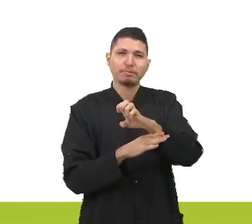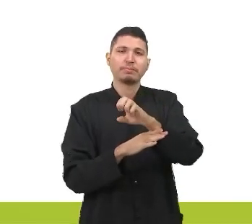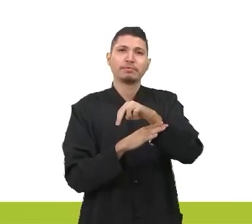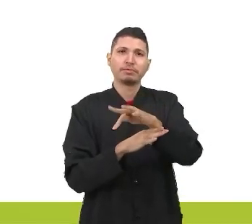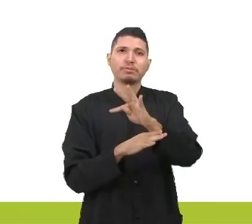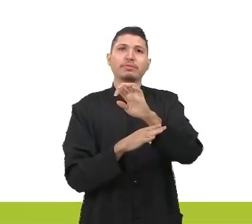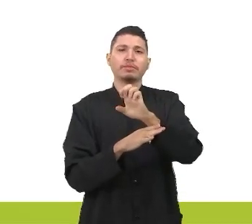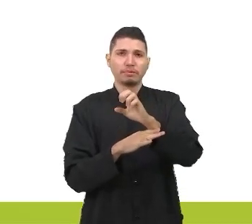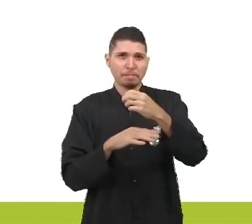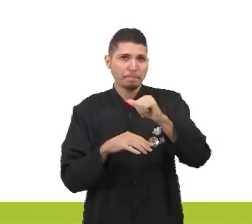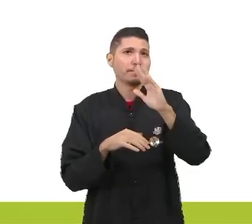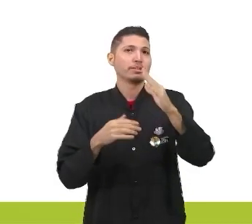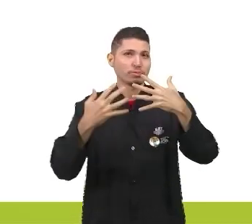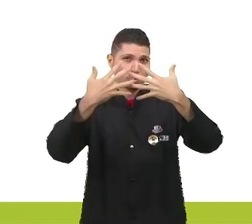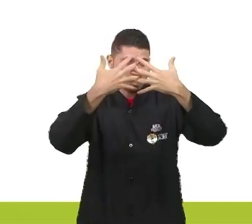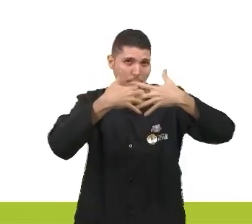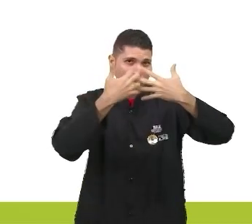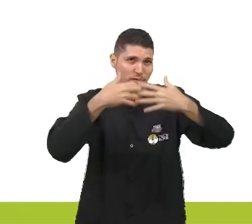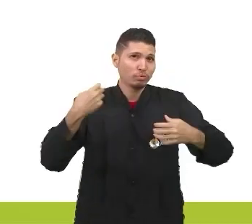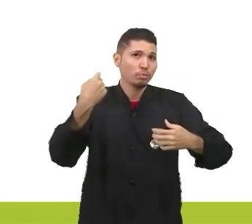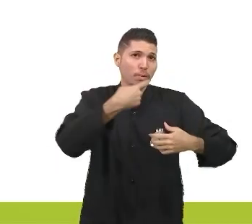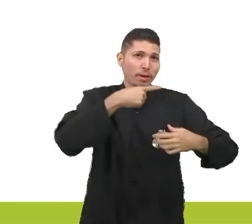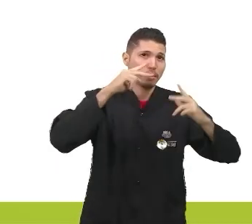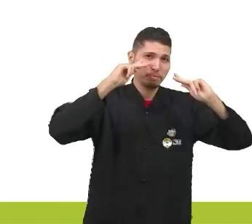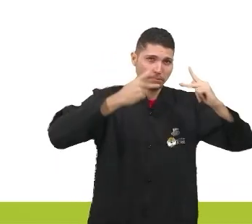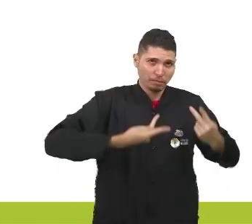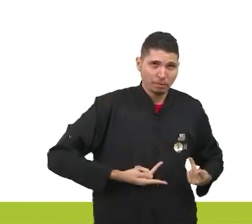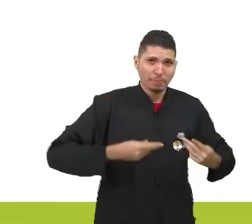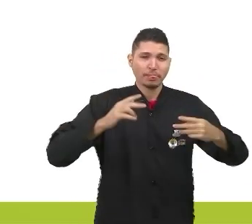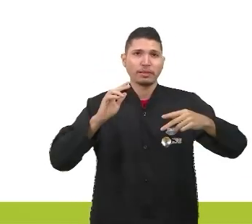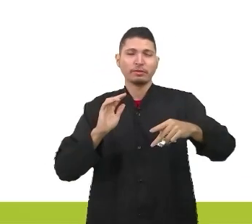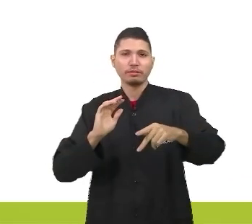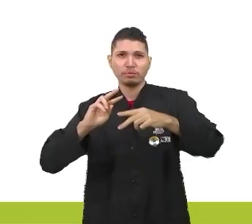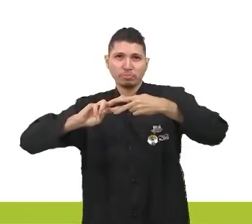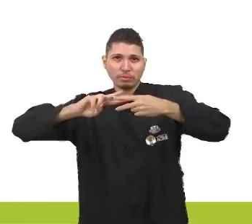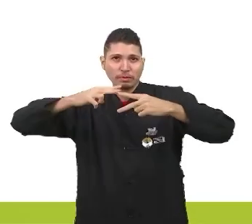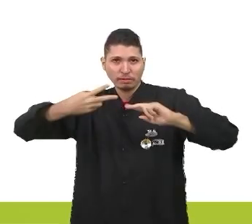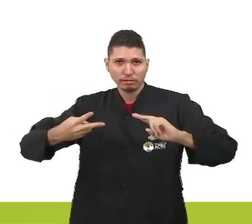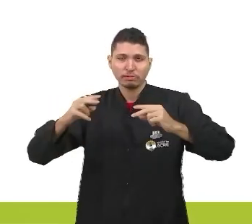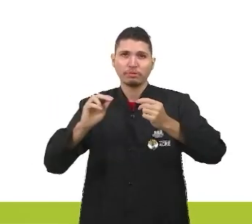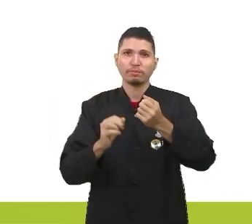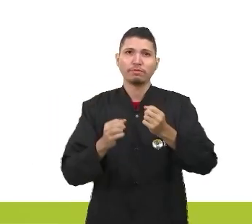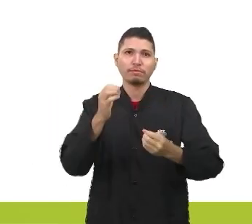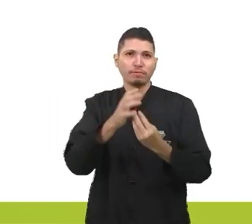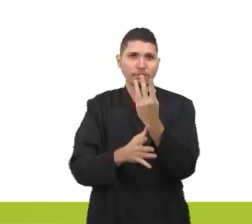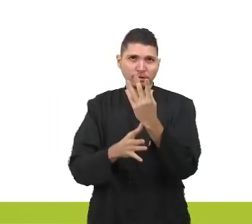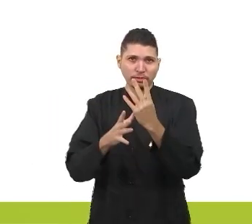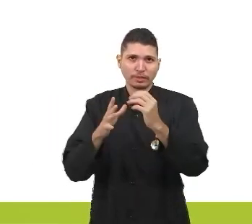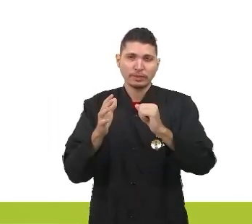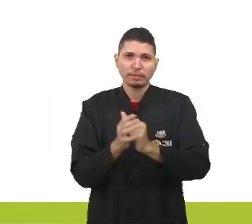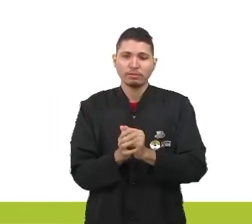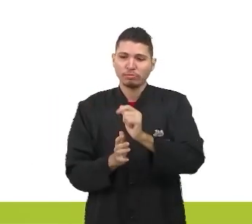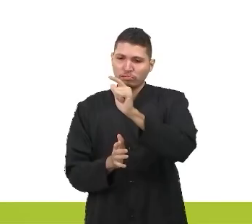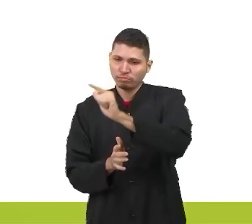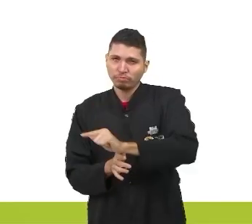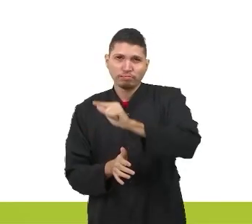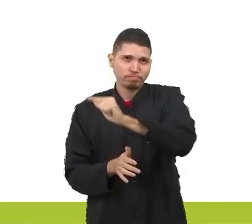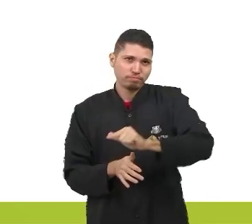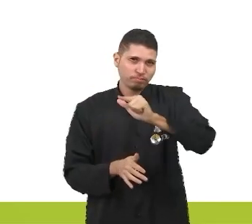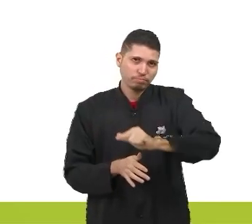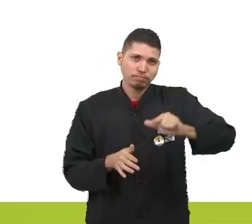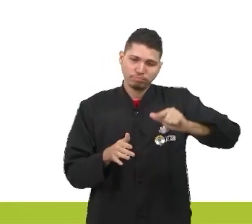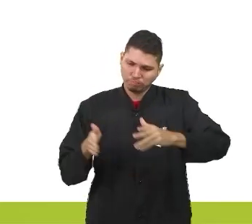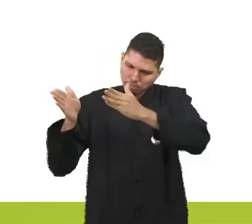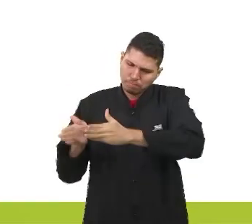o humano, sendo boa parte desse código constituída de sequências repetidas. Beleza,